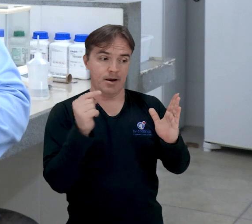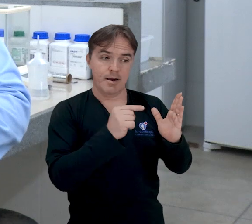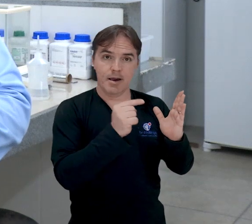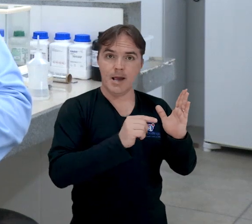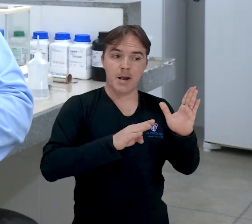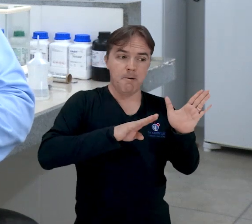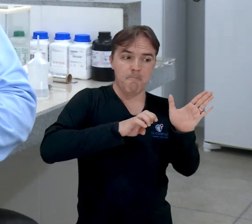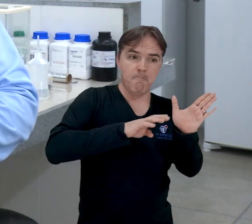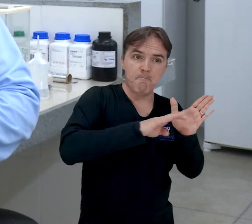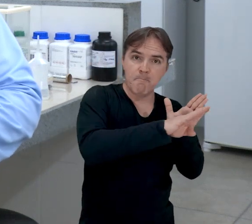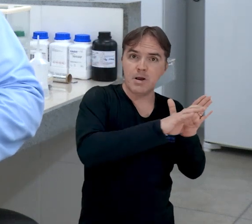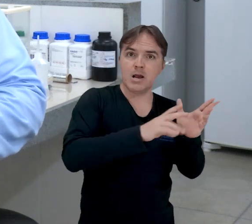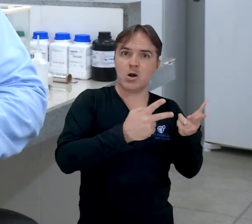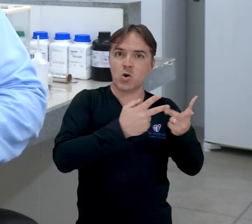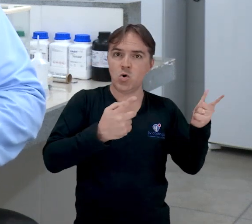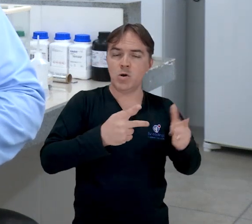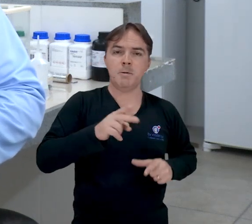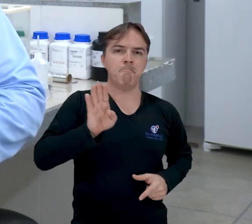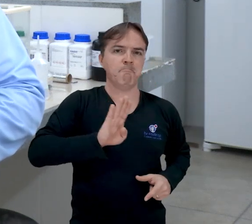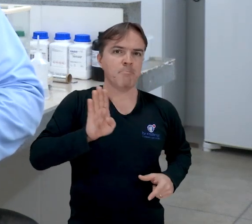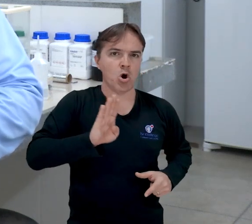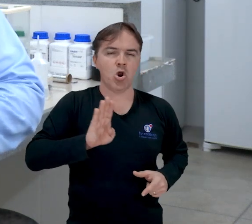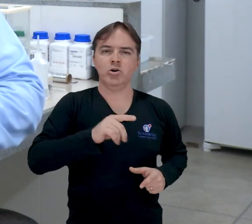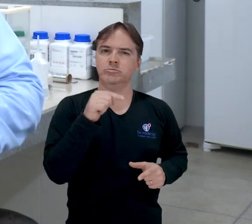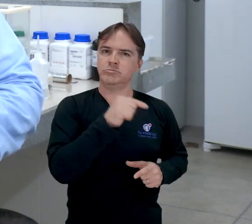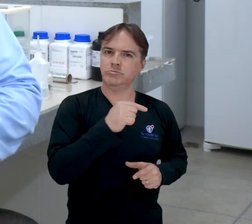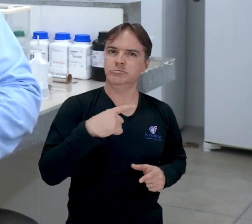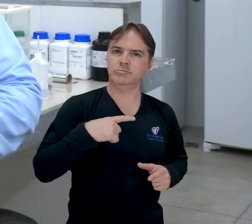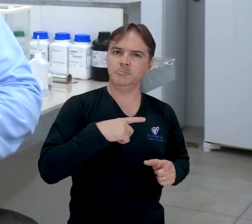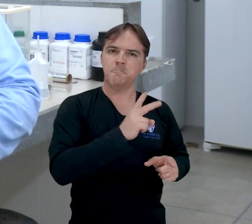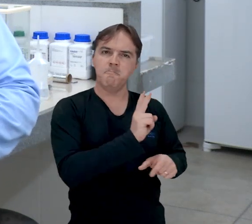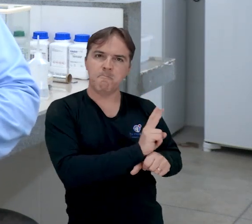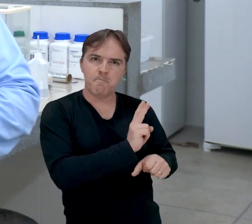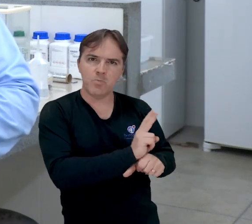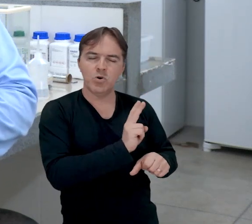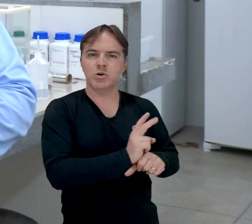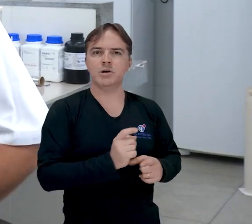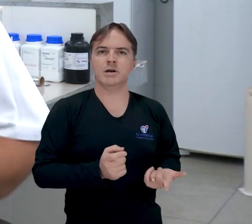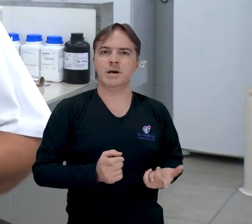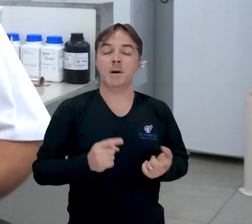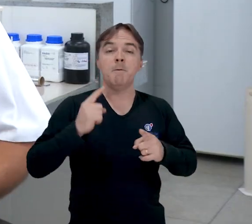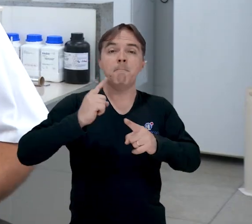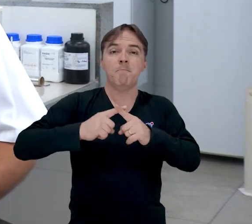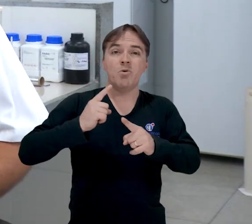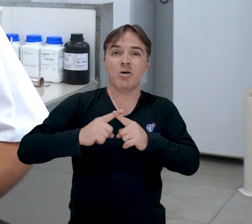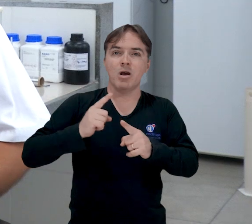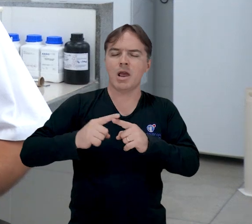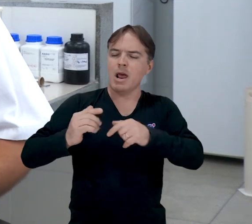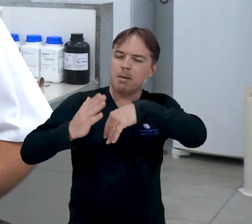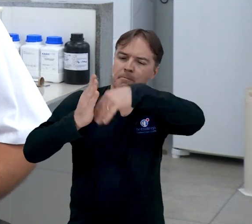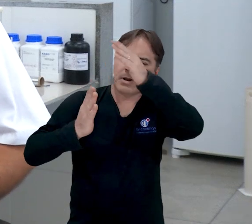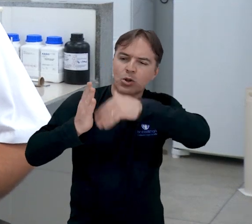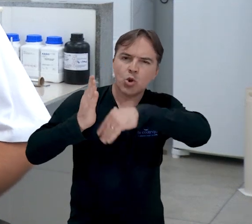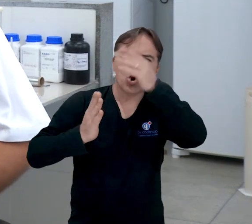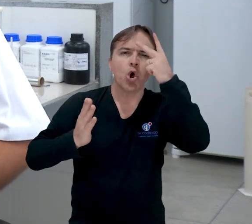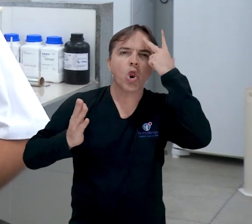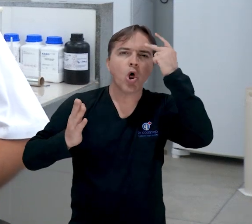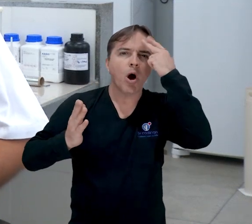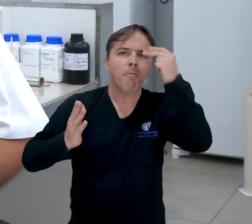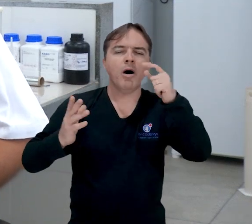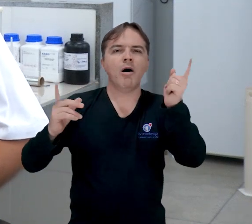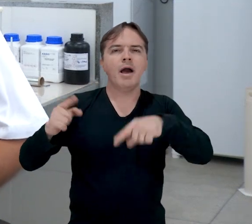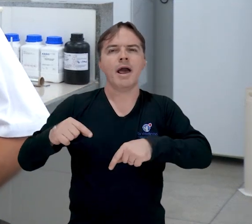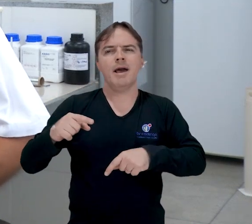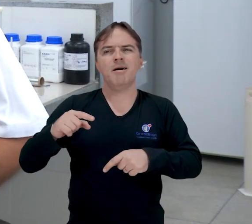ativos dentro de sistemas muito sintéticos, muito danosos ao meio ambiente. O grande problema dos aços é combater